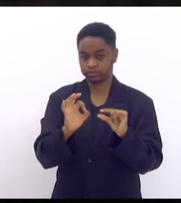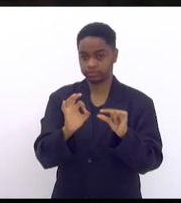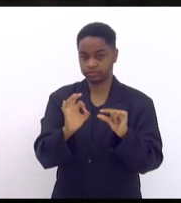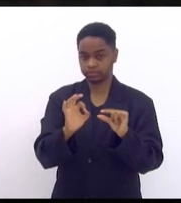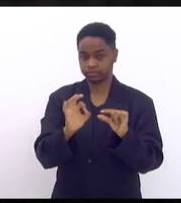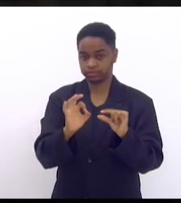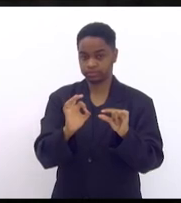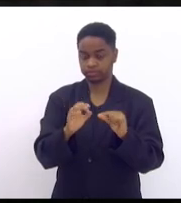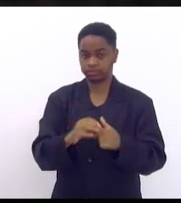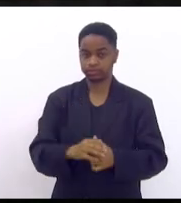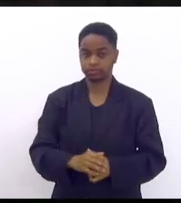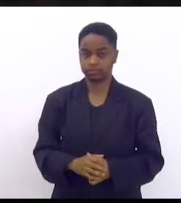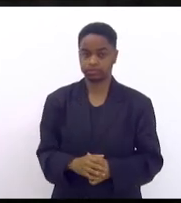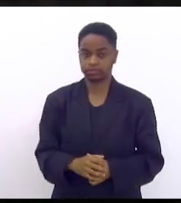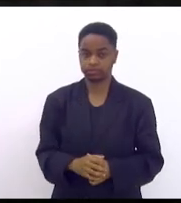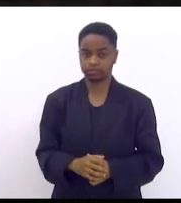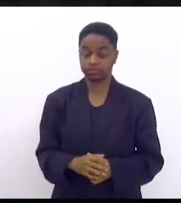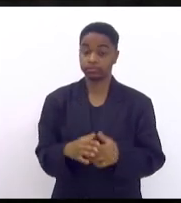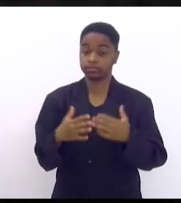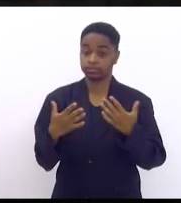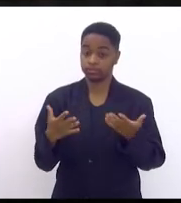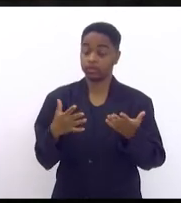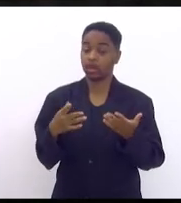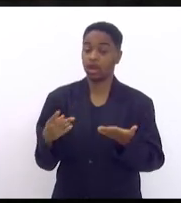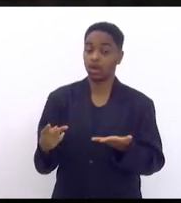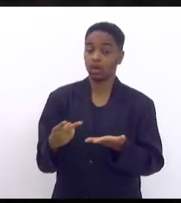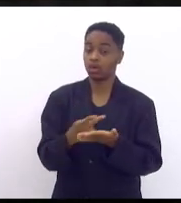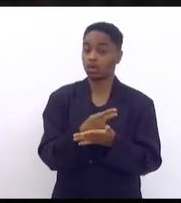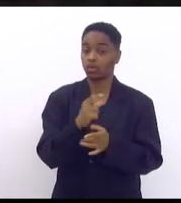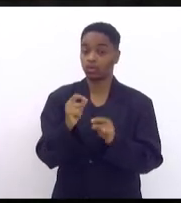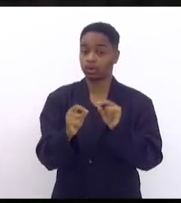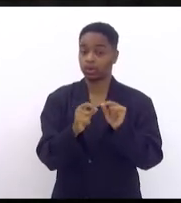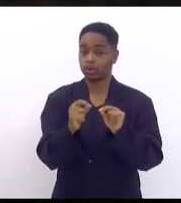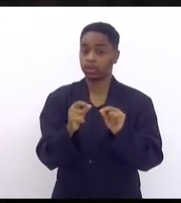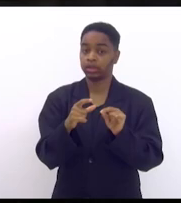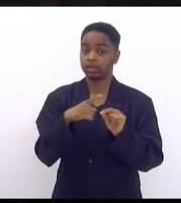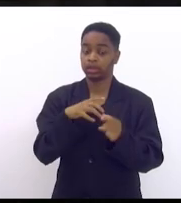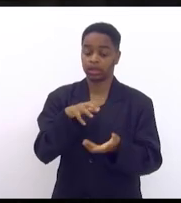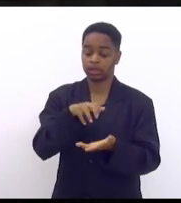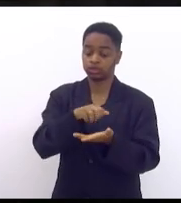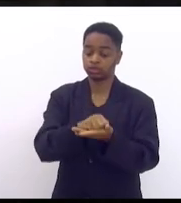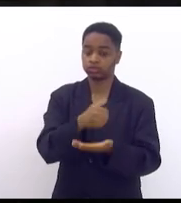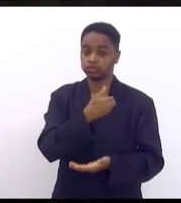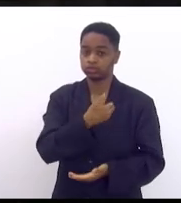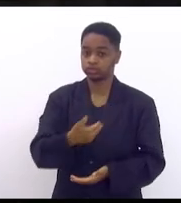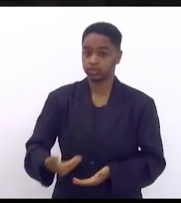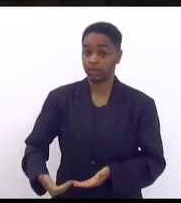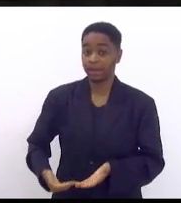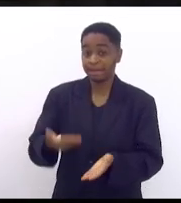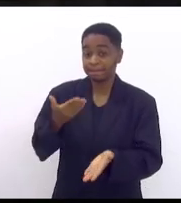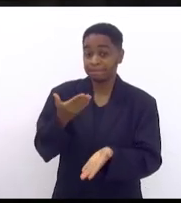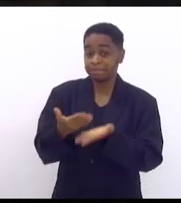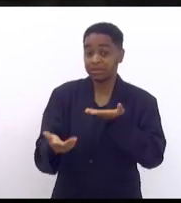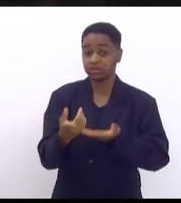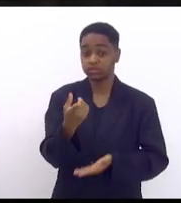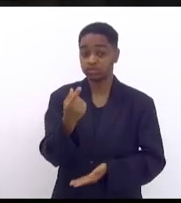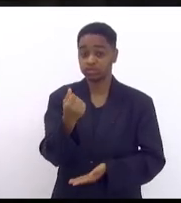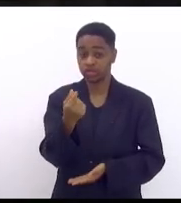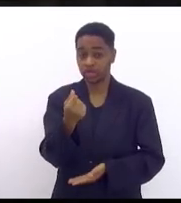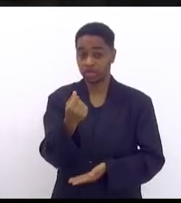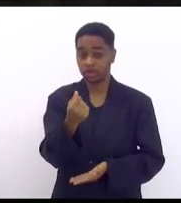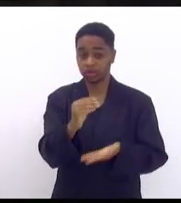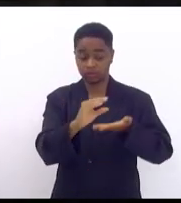Isso gerou, segundo números oficiais do governo, uma perda de receita